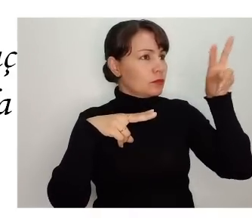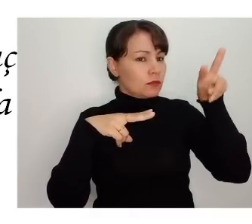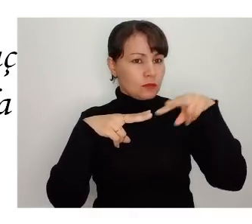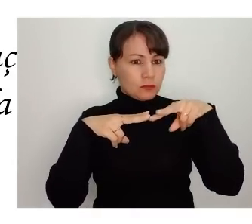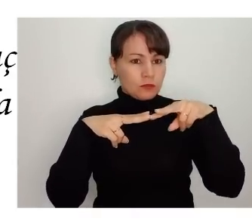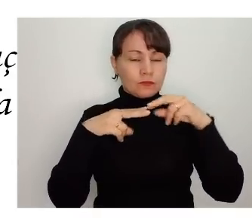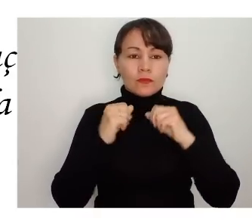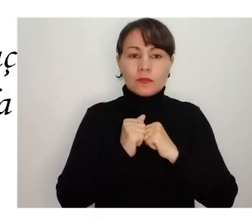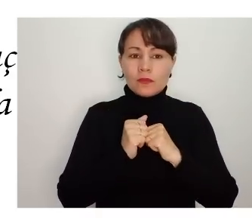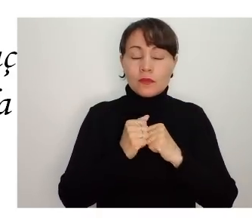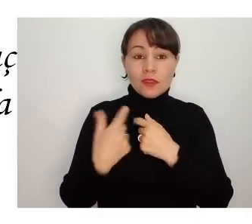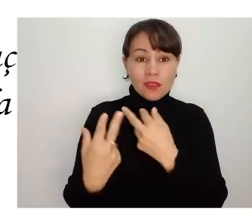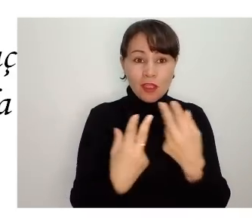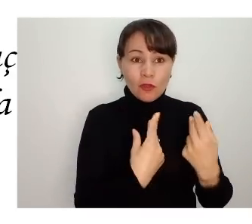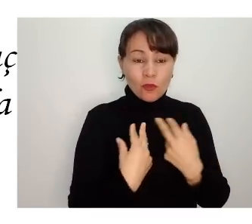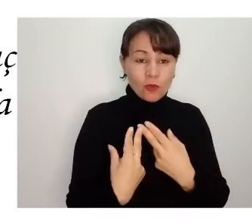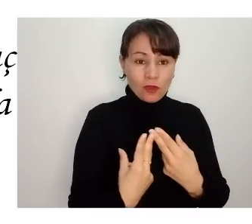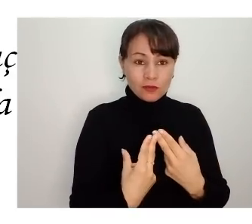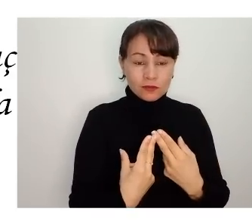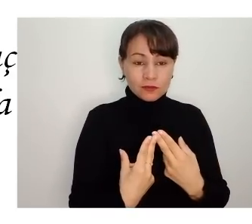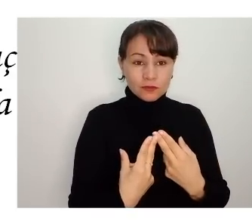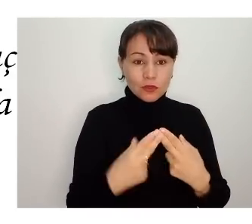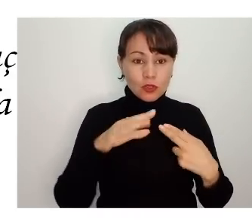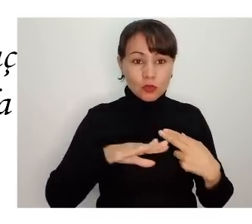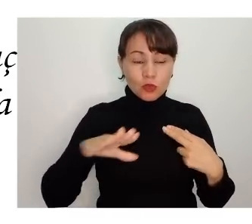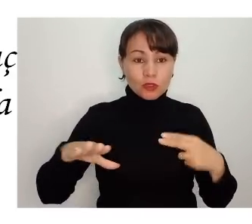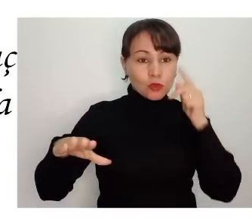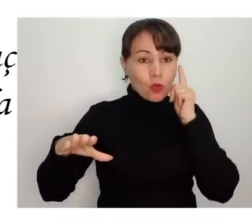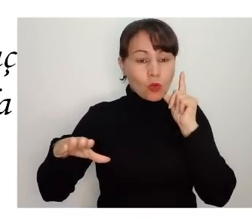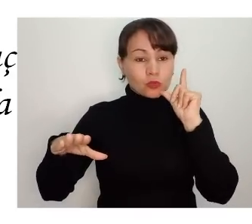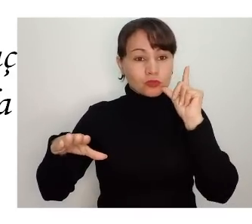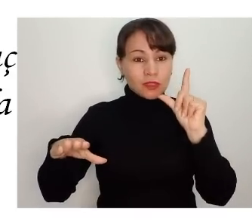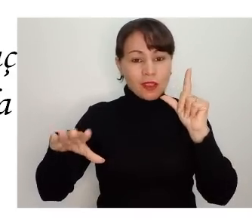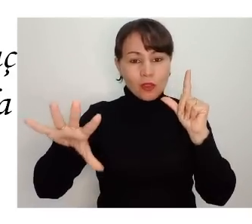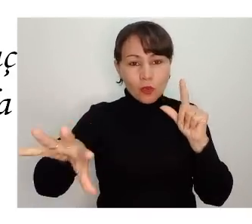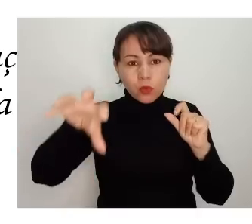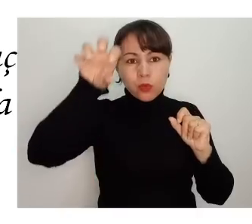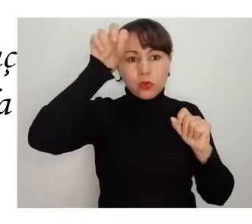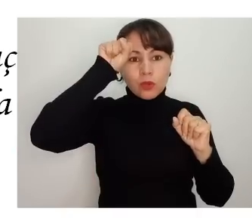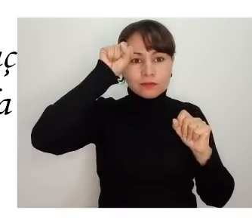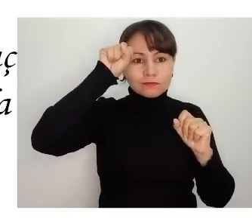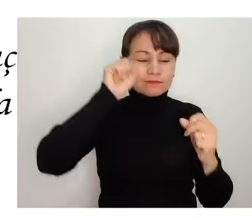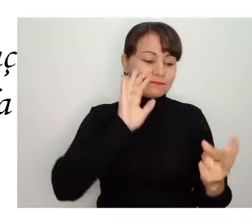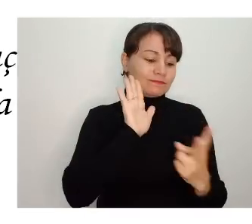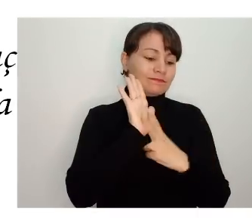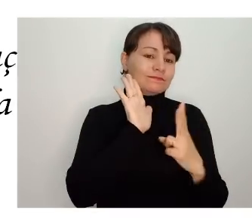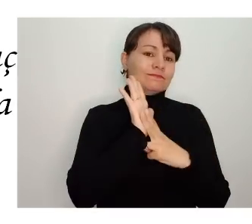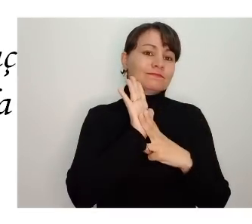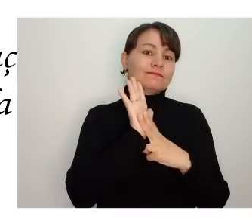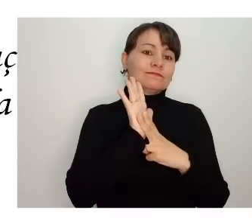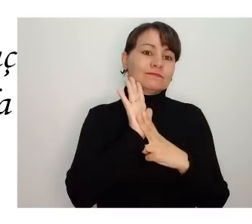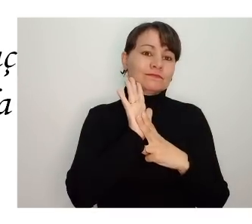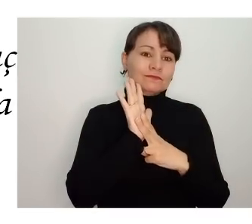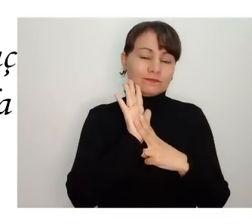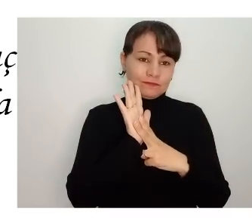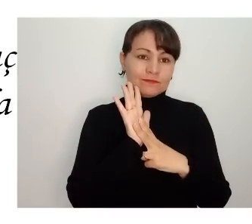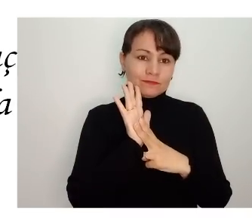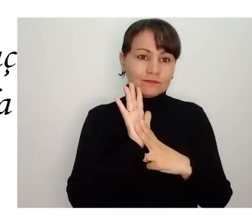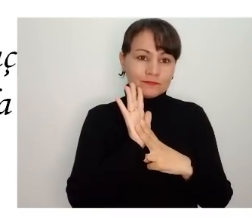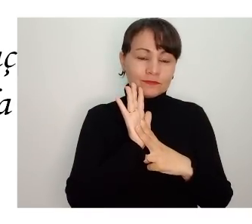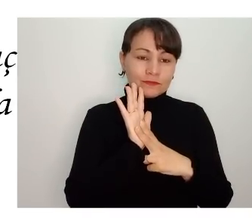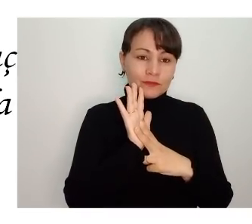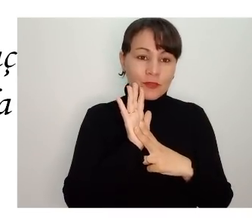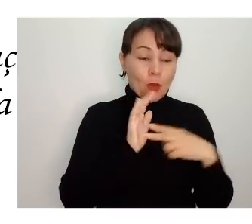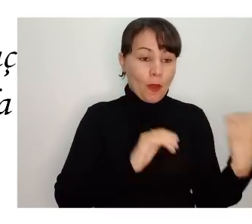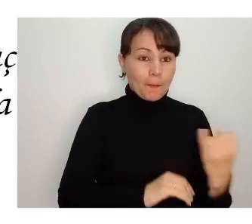professora. E é dessa forma que o aluno consegue adquirir a atenção.